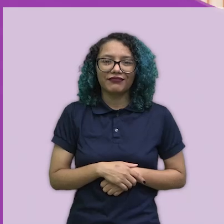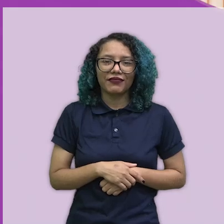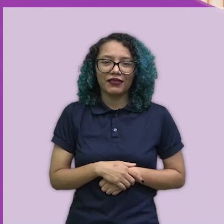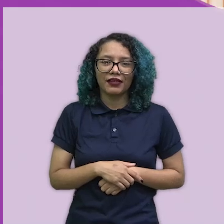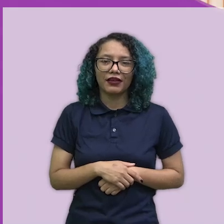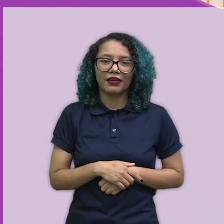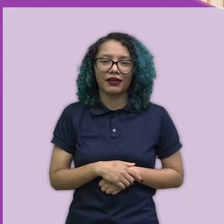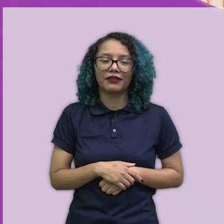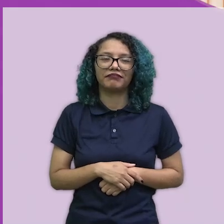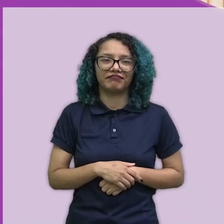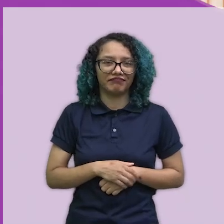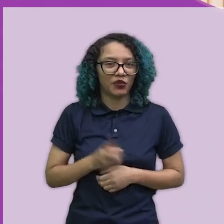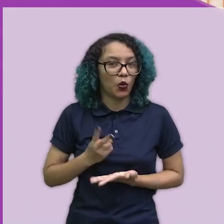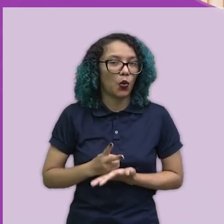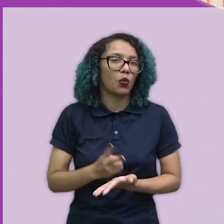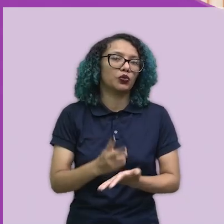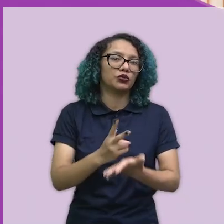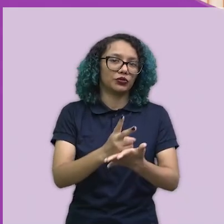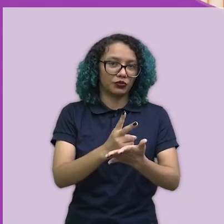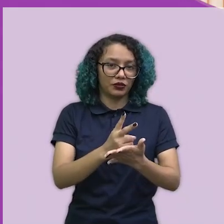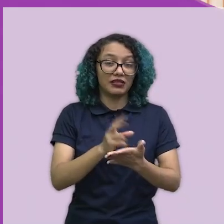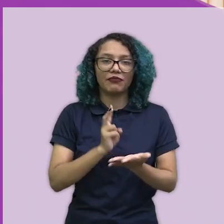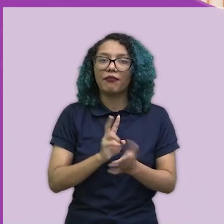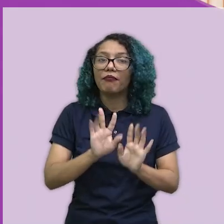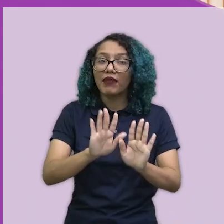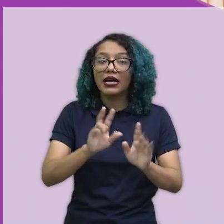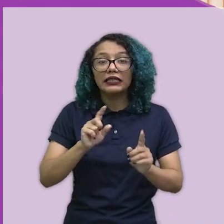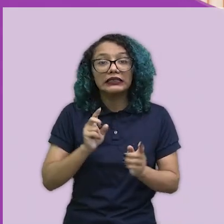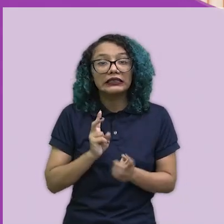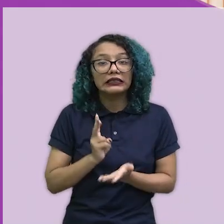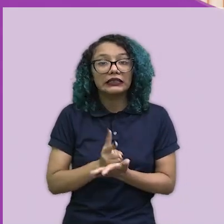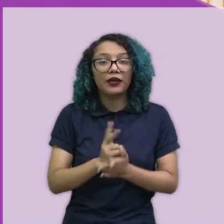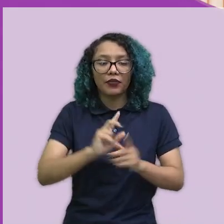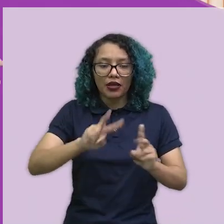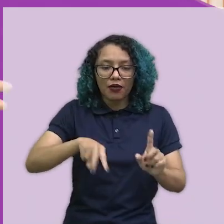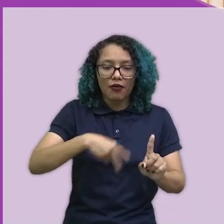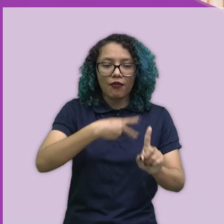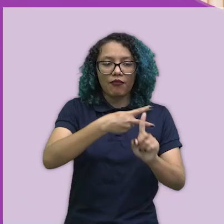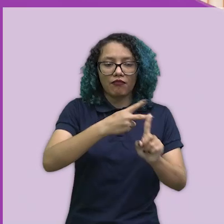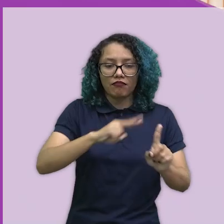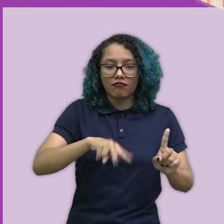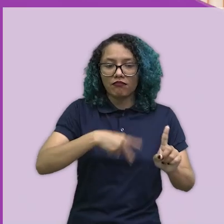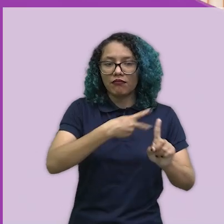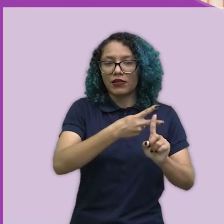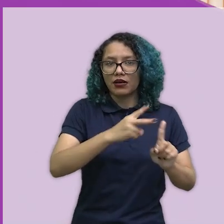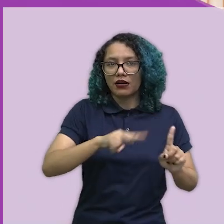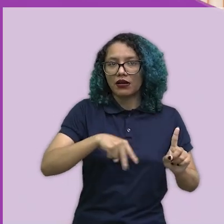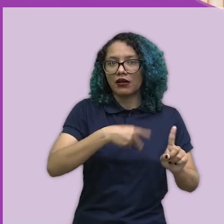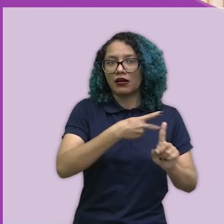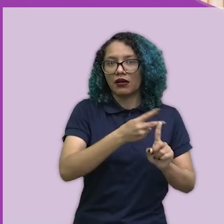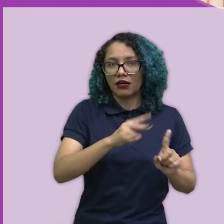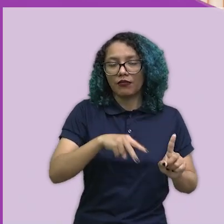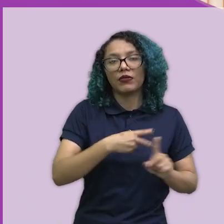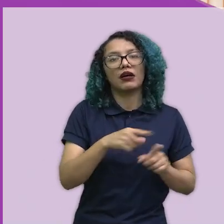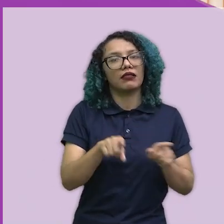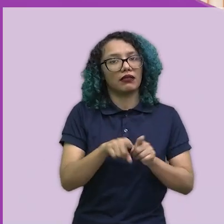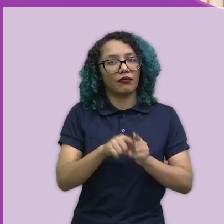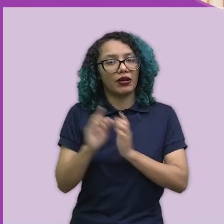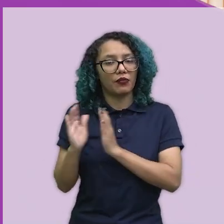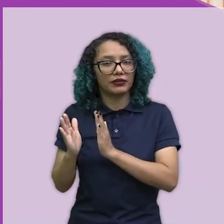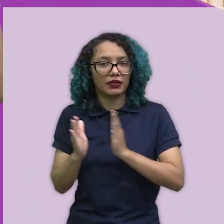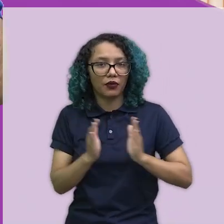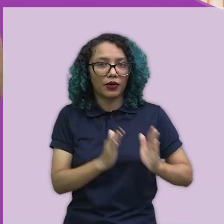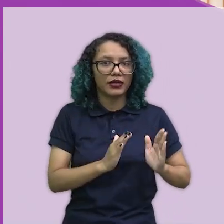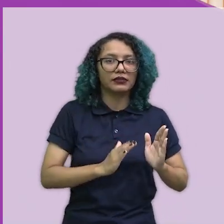enganado, né? Vai embora. A gente vai sempre dobrando os valores, tá? Também tem uma sequência lógica ali. Vamos para a